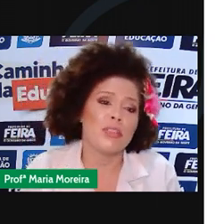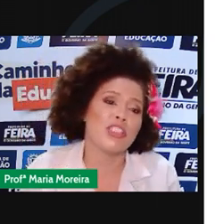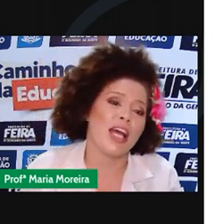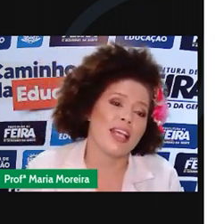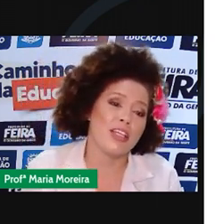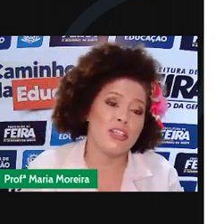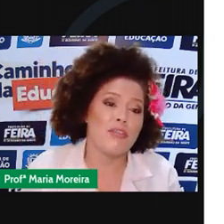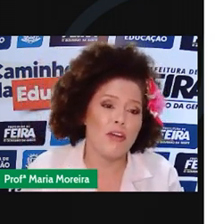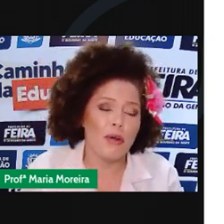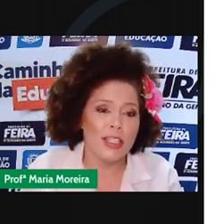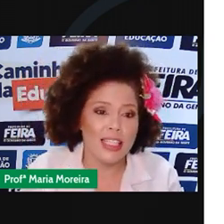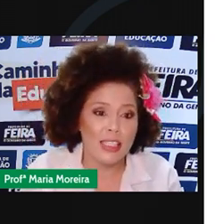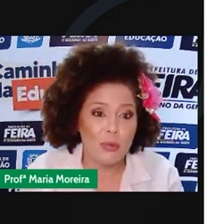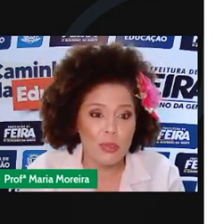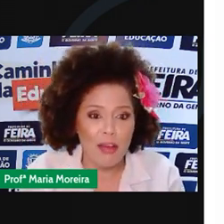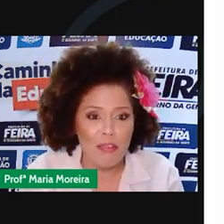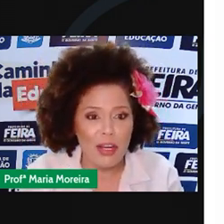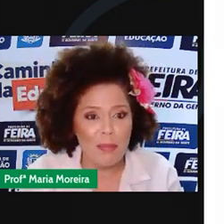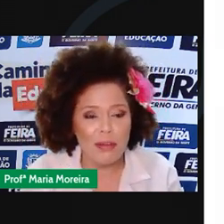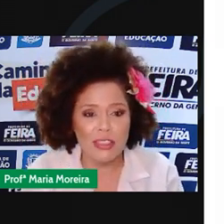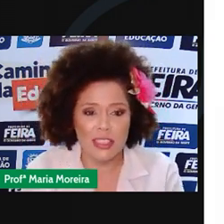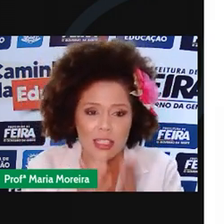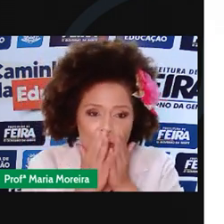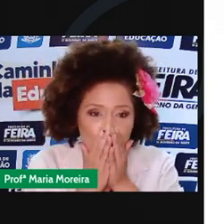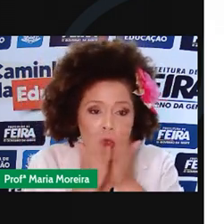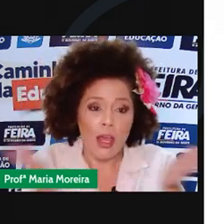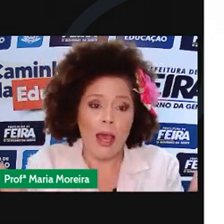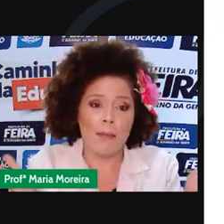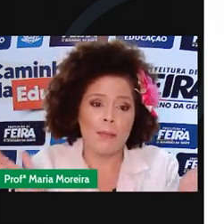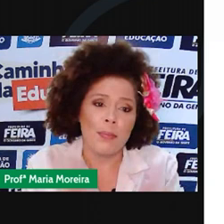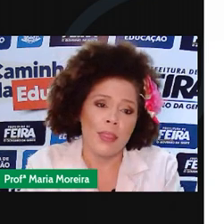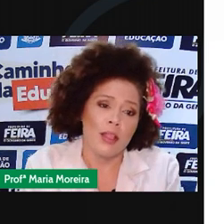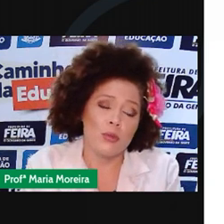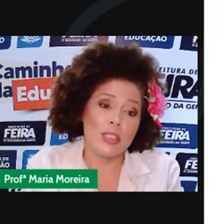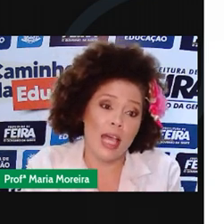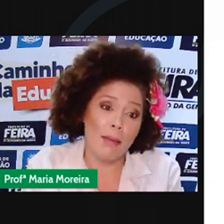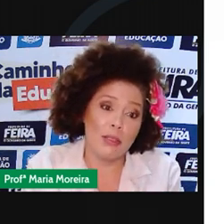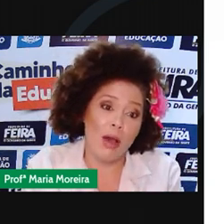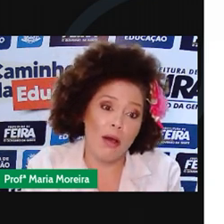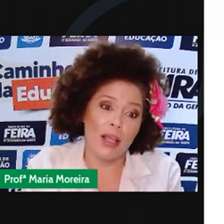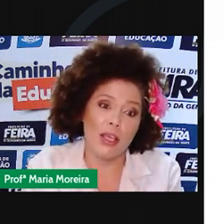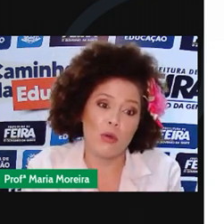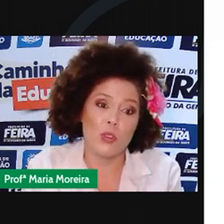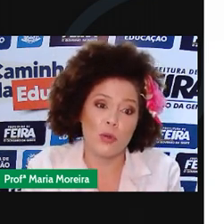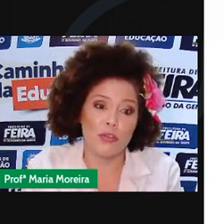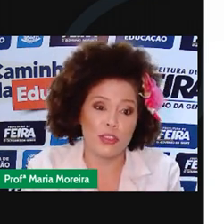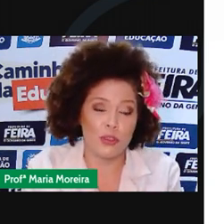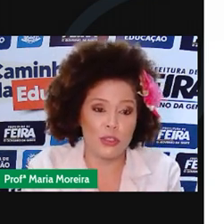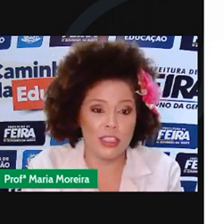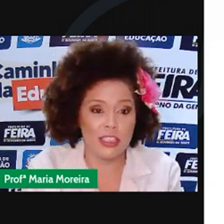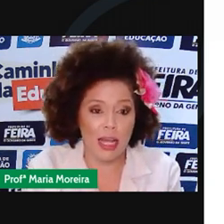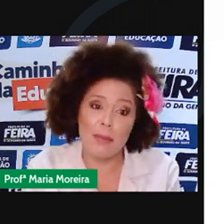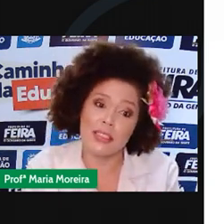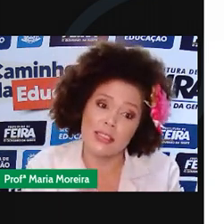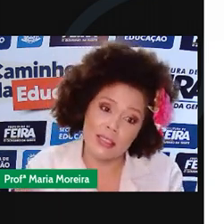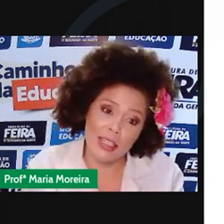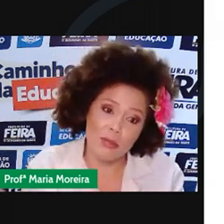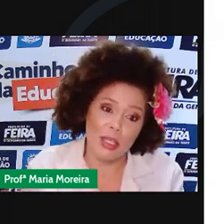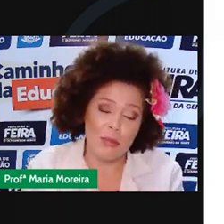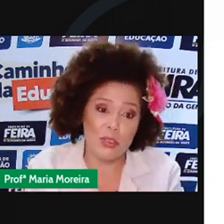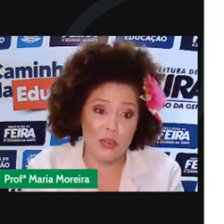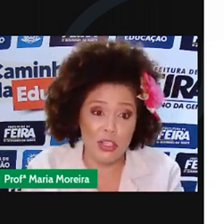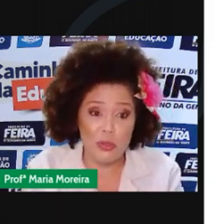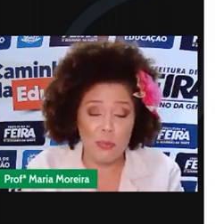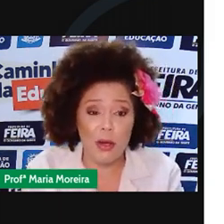Anderson vamos estar aqui de volta na segunda-feira para vocês no sábado aula aí com os professores Tá